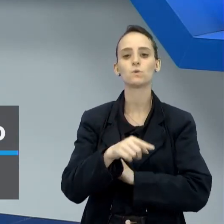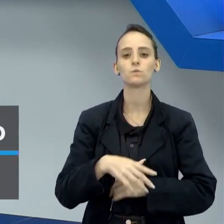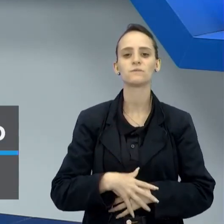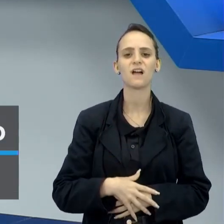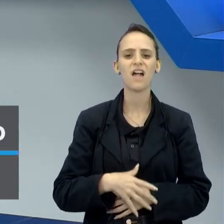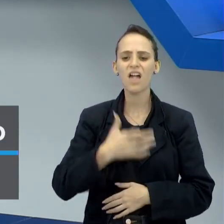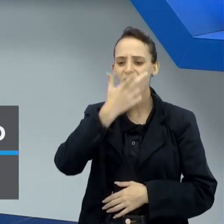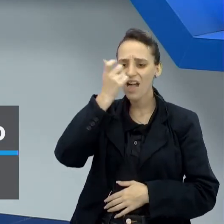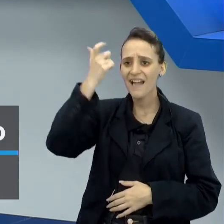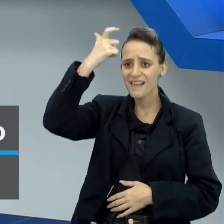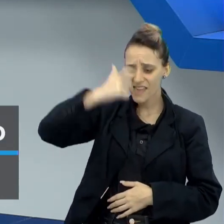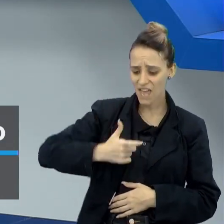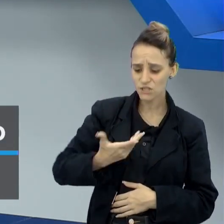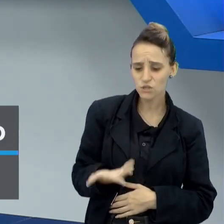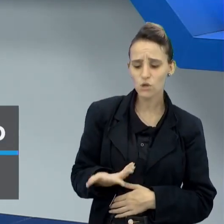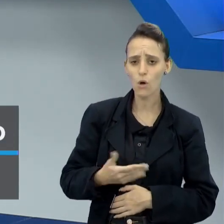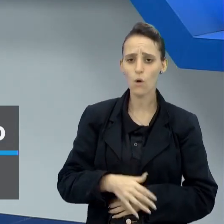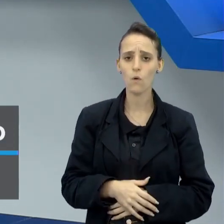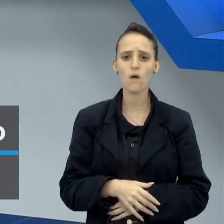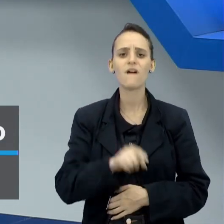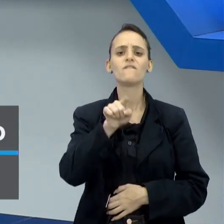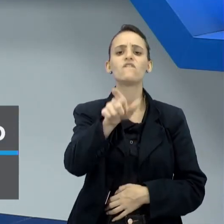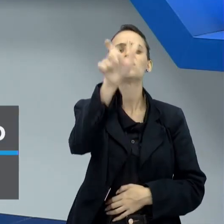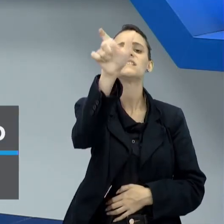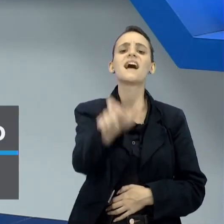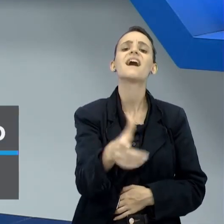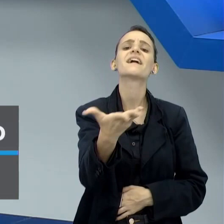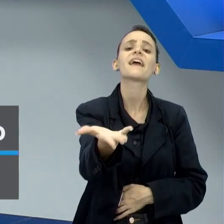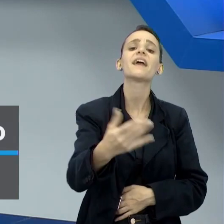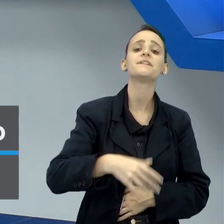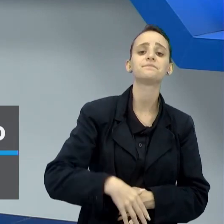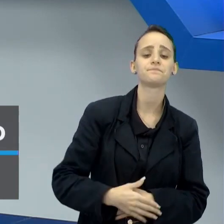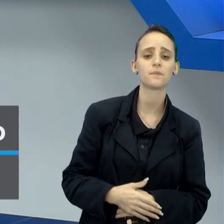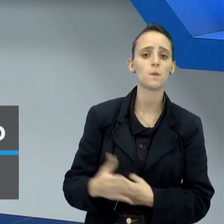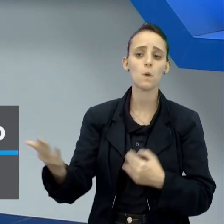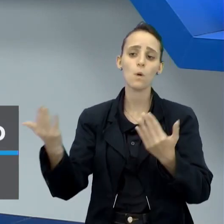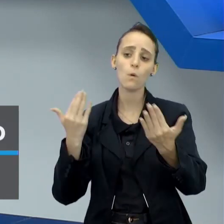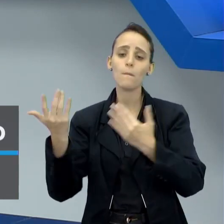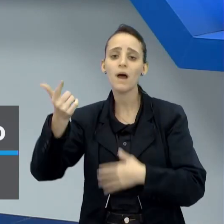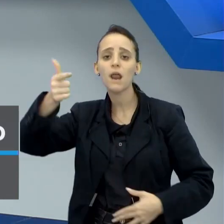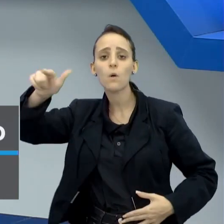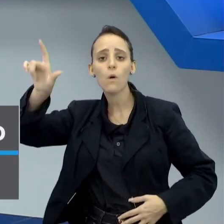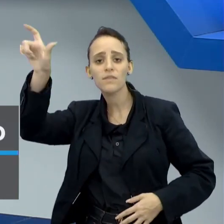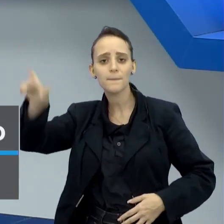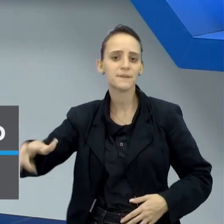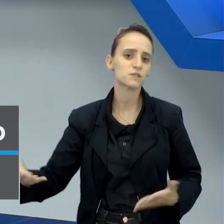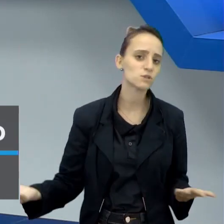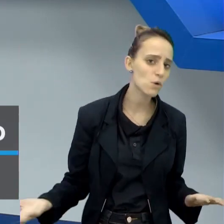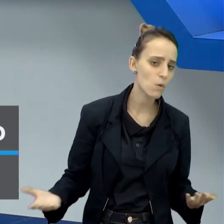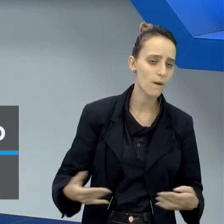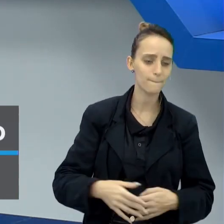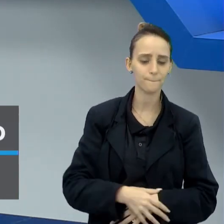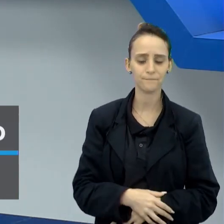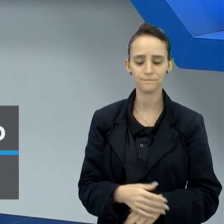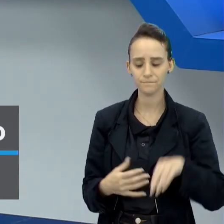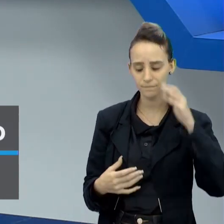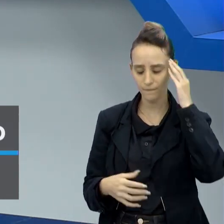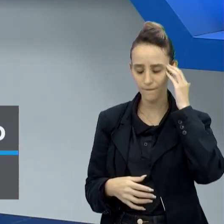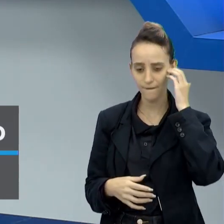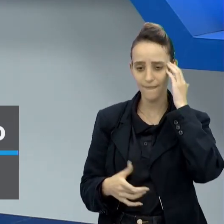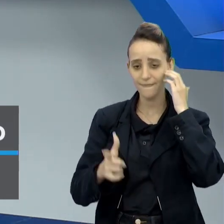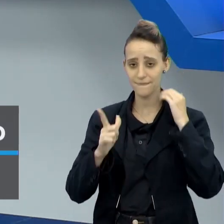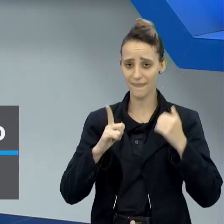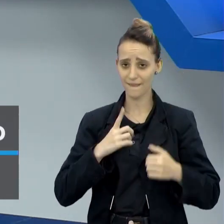nós somos? Quem sou eu em relação ao outro? Quem é esse outro? Né? Nós vivemos